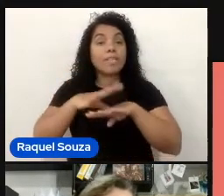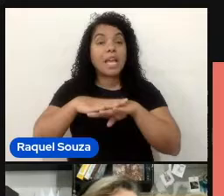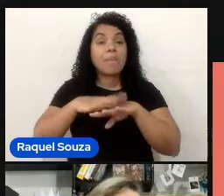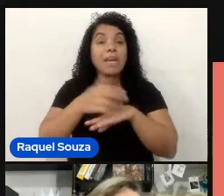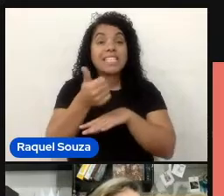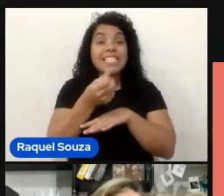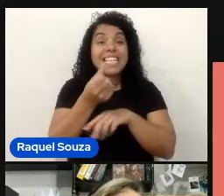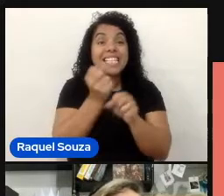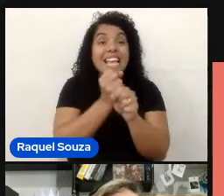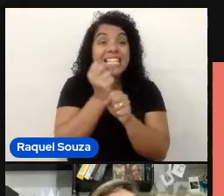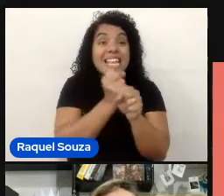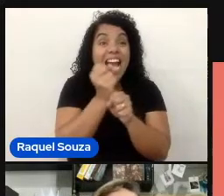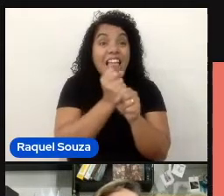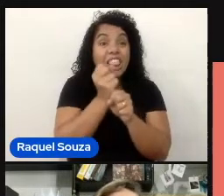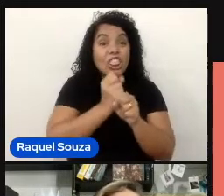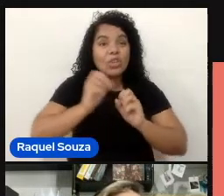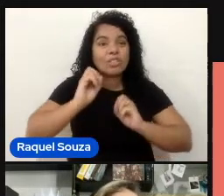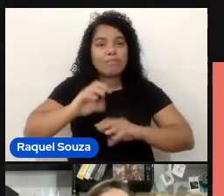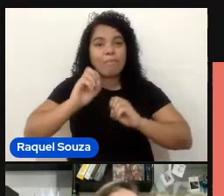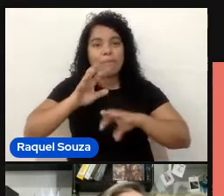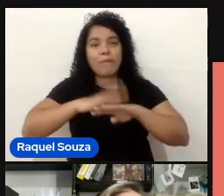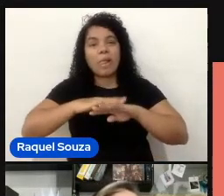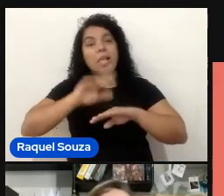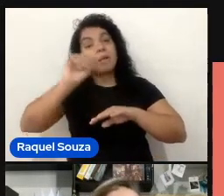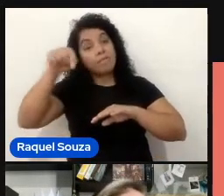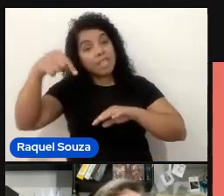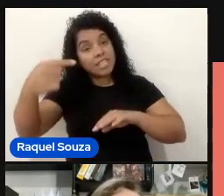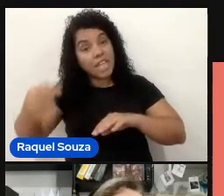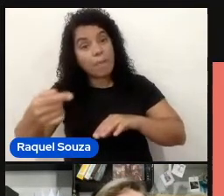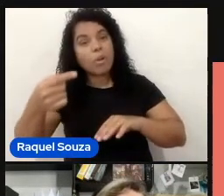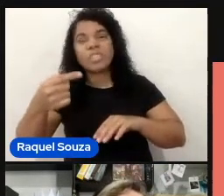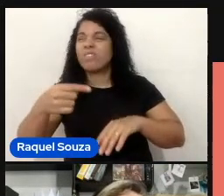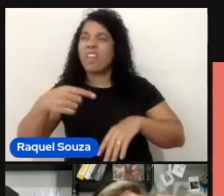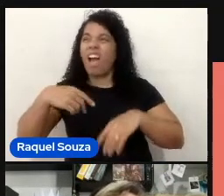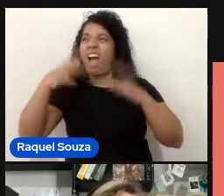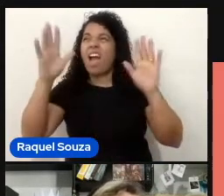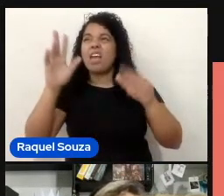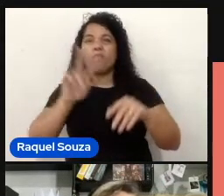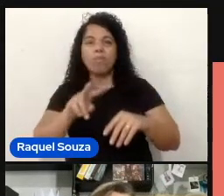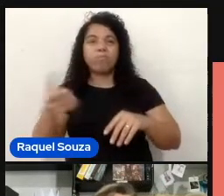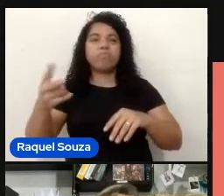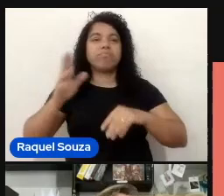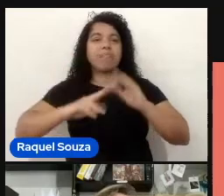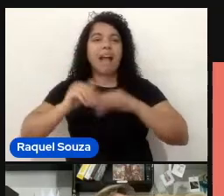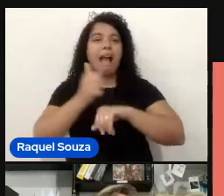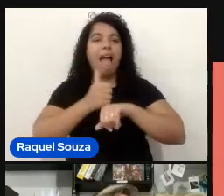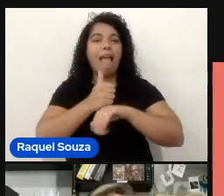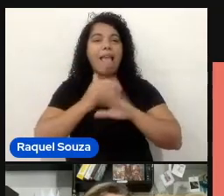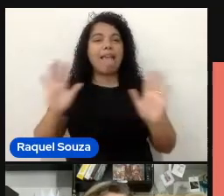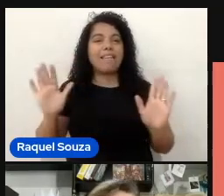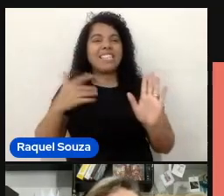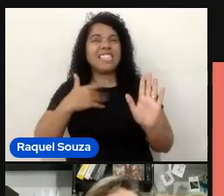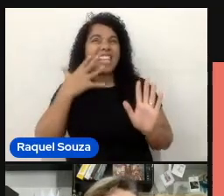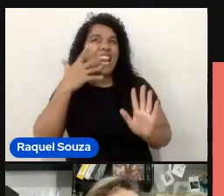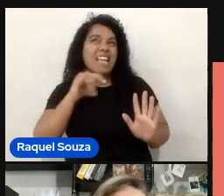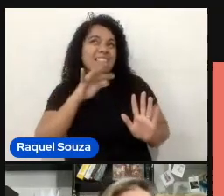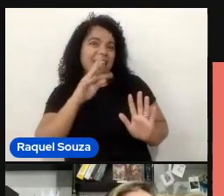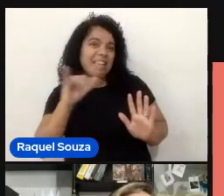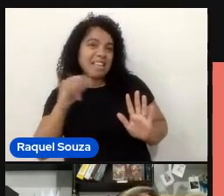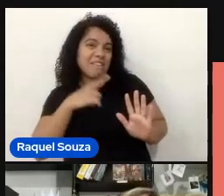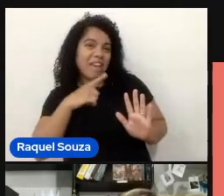16 anos, e depois eu peguei assim, fiz, vou mudar de carreira, será que a área de TI vai querer uma